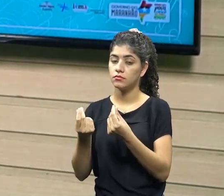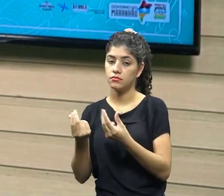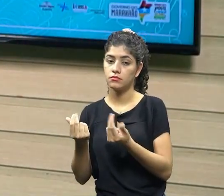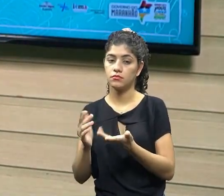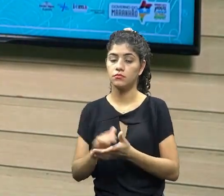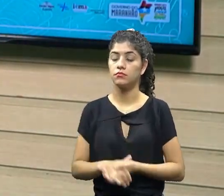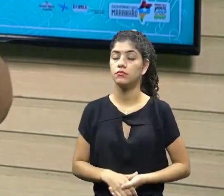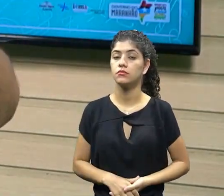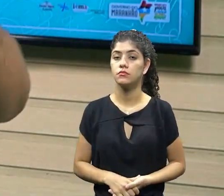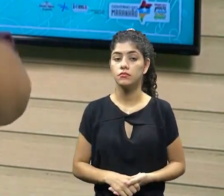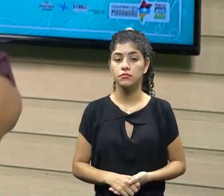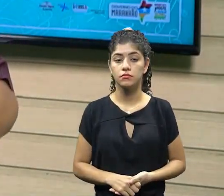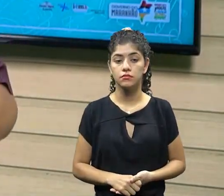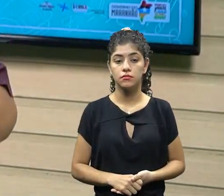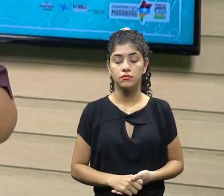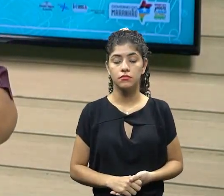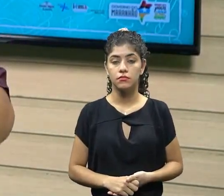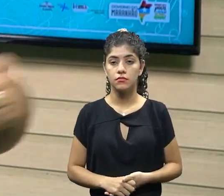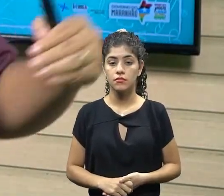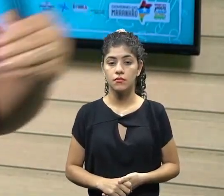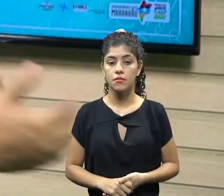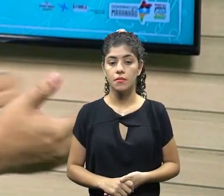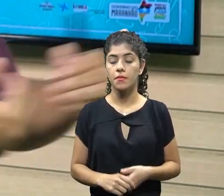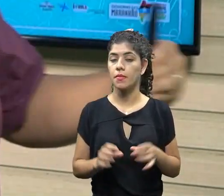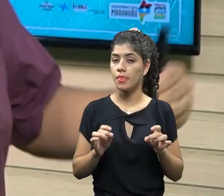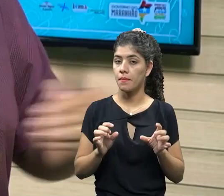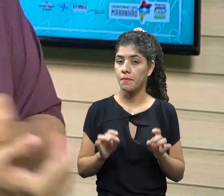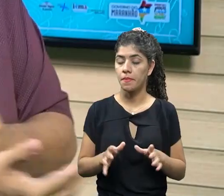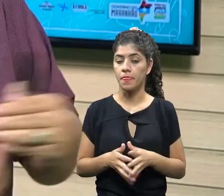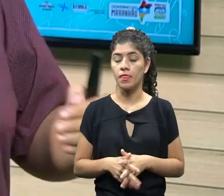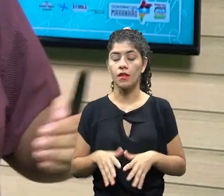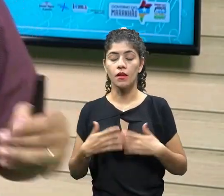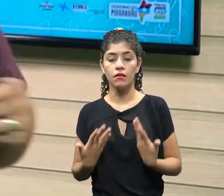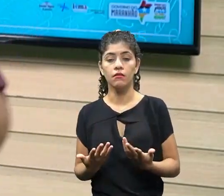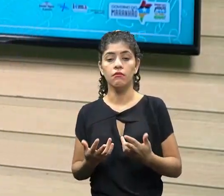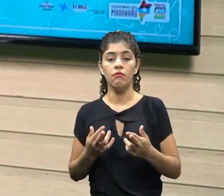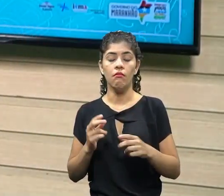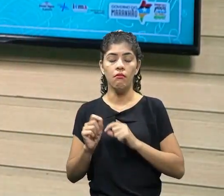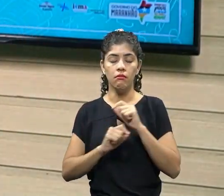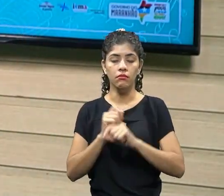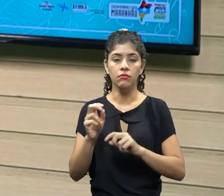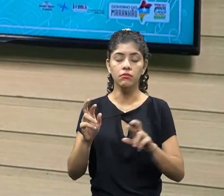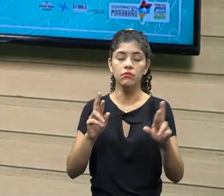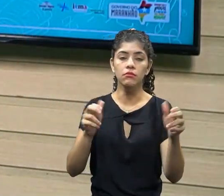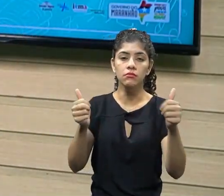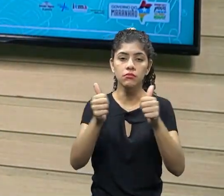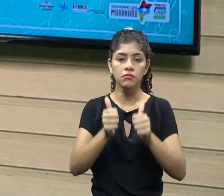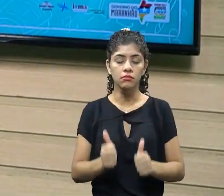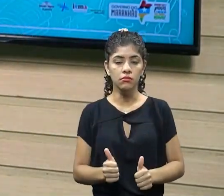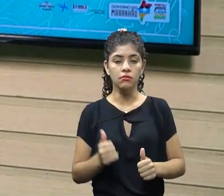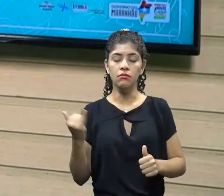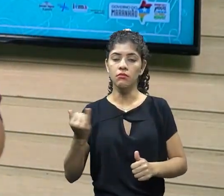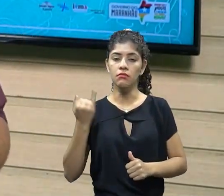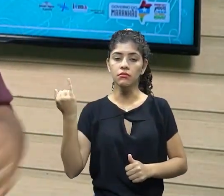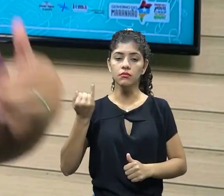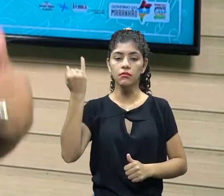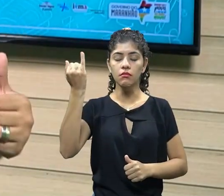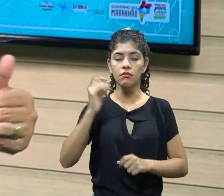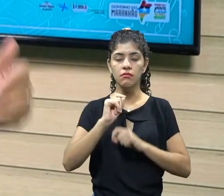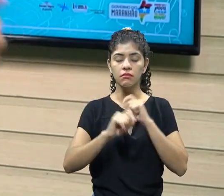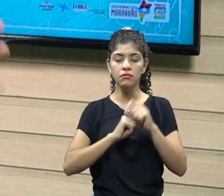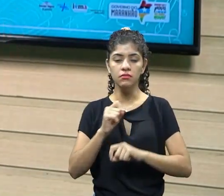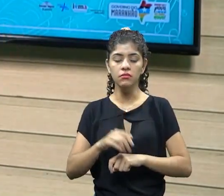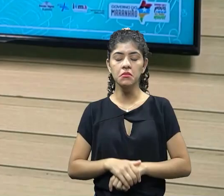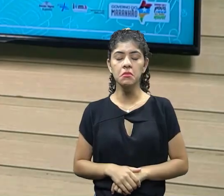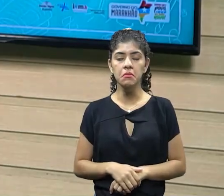o produtor, e o vendedor. Então, essa análise financeira é muito importante para o comércio e o